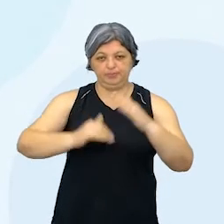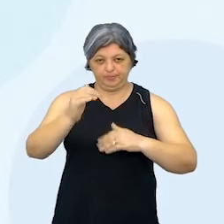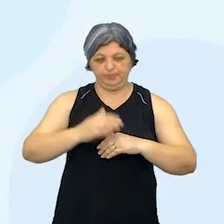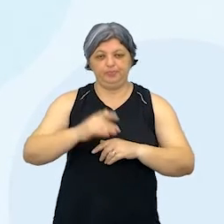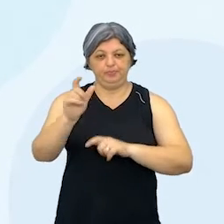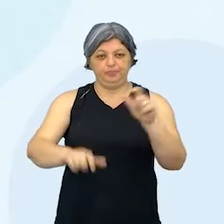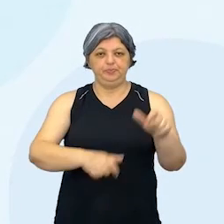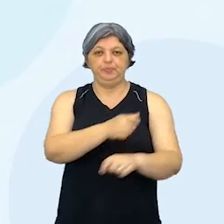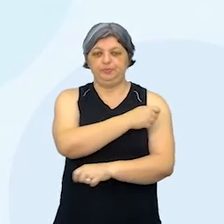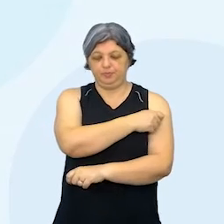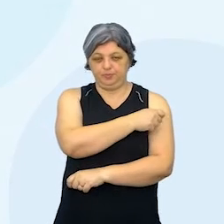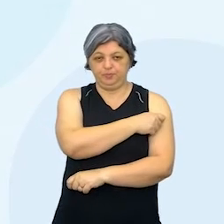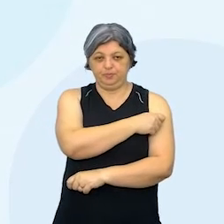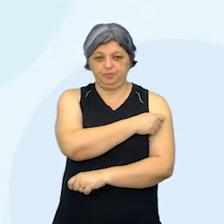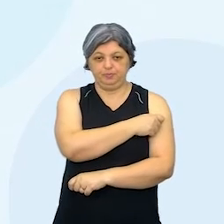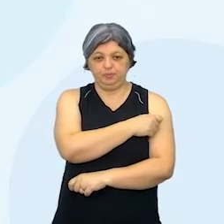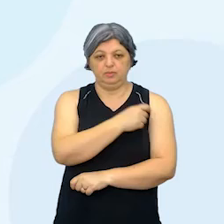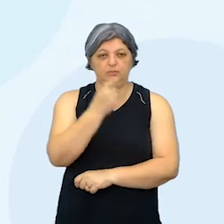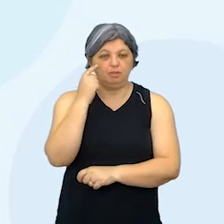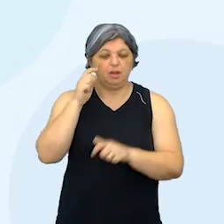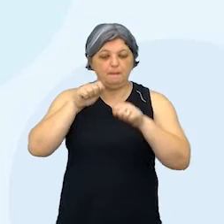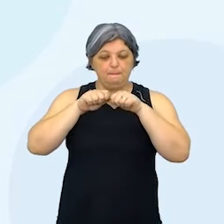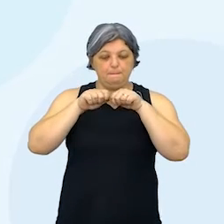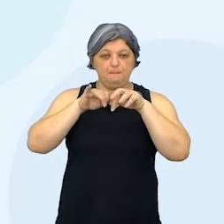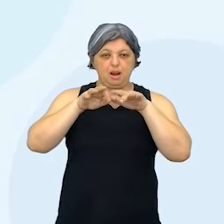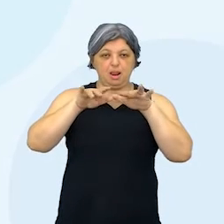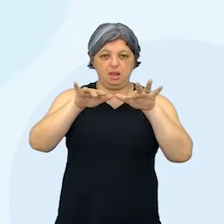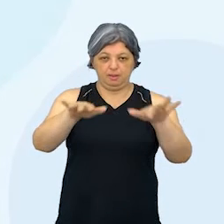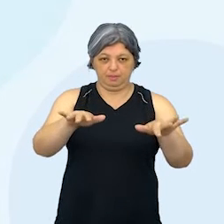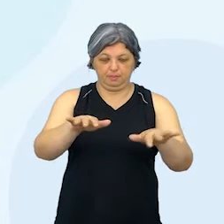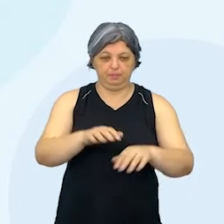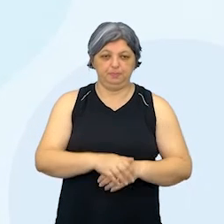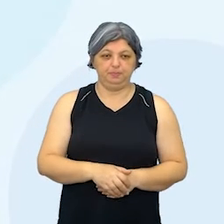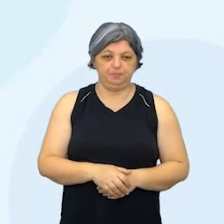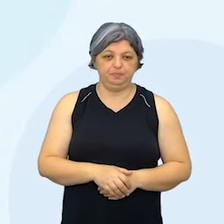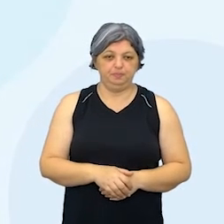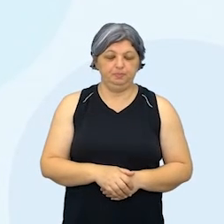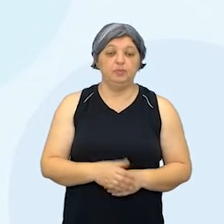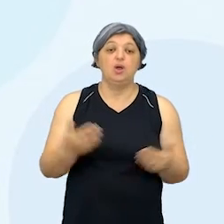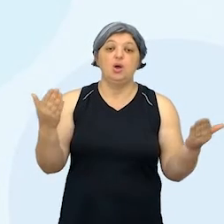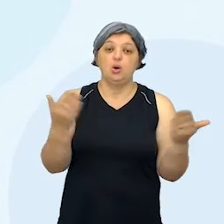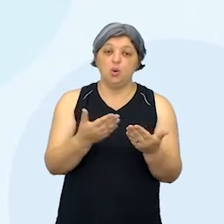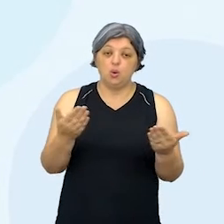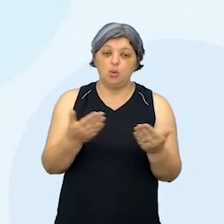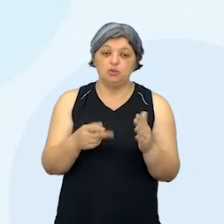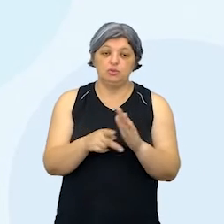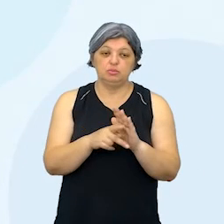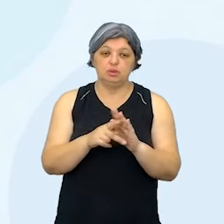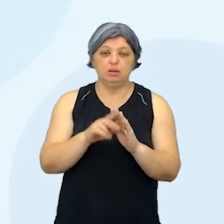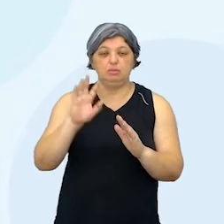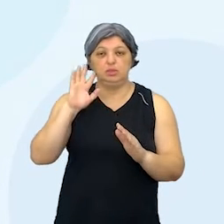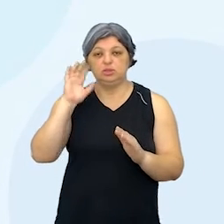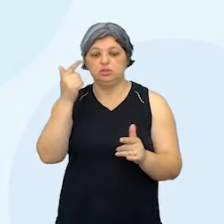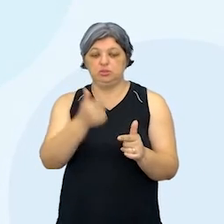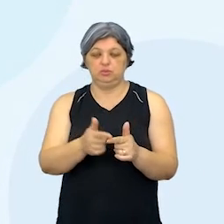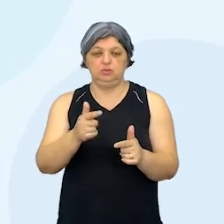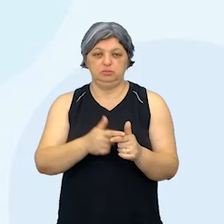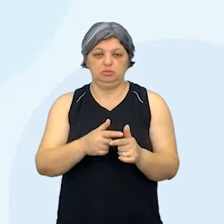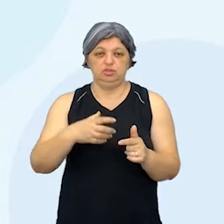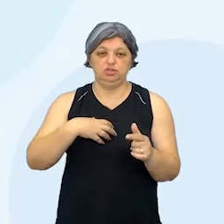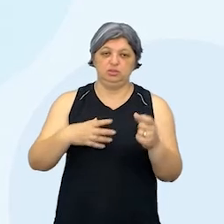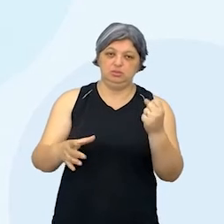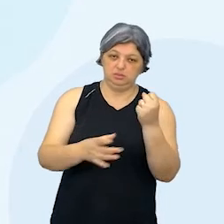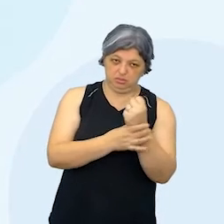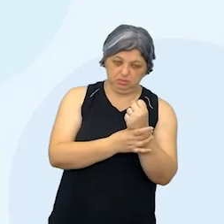que isso se propague, né? E hoje, especificamente, olhando para a resolução de problemas de forma segura